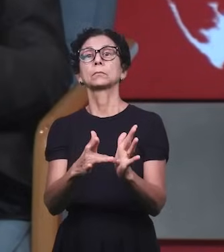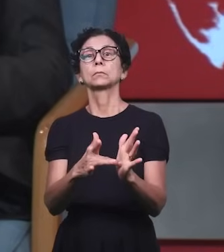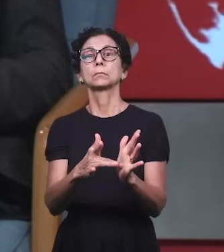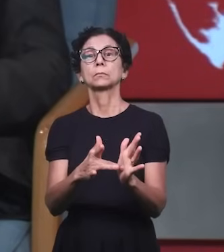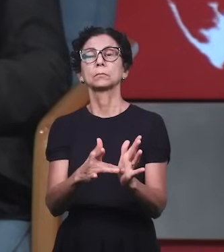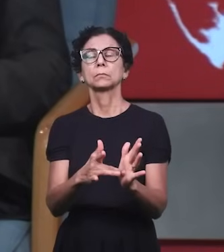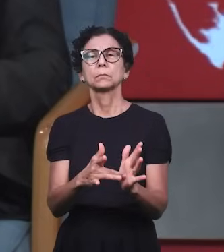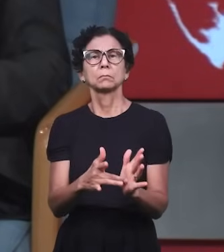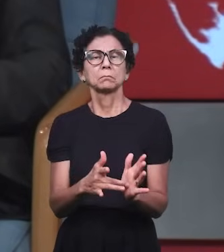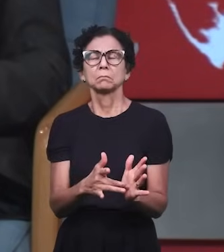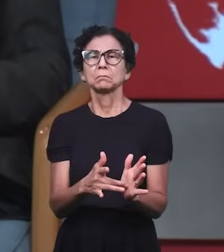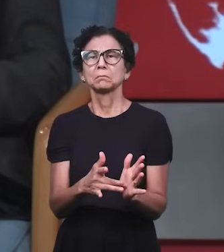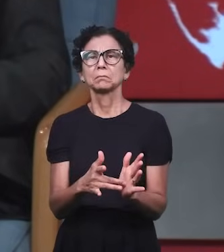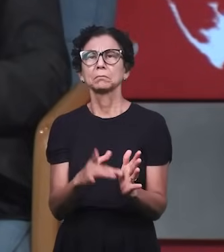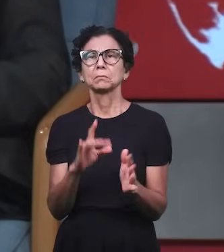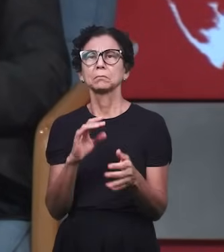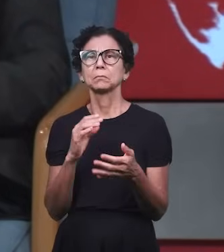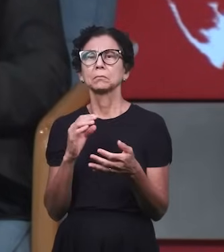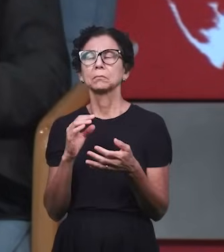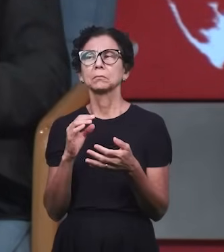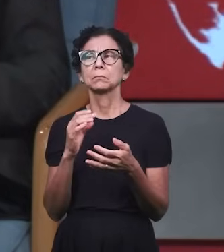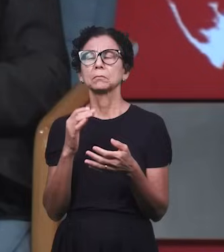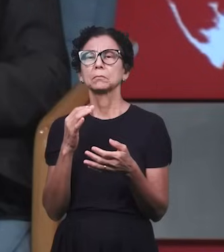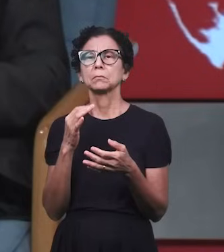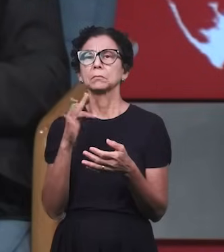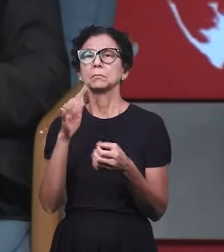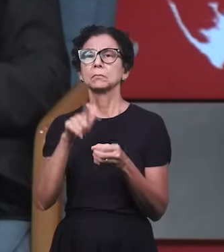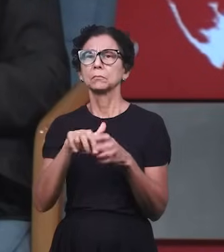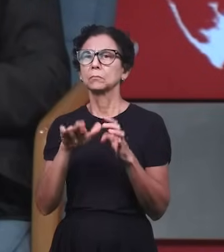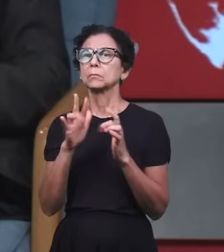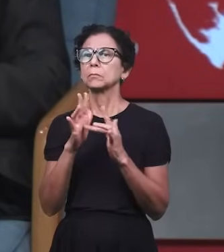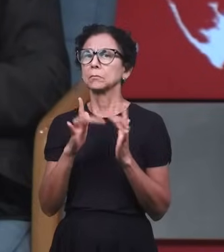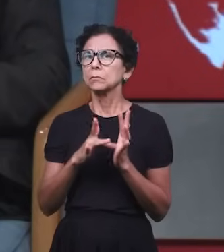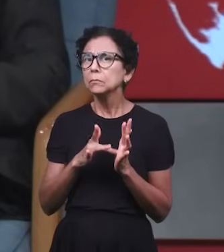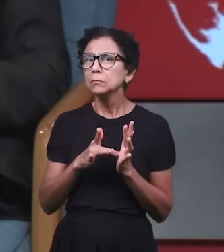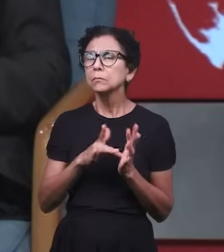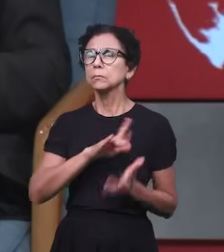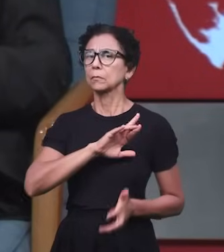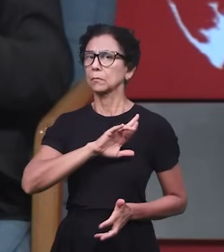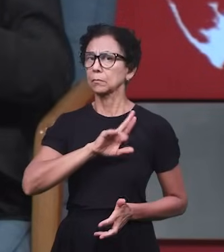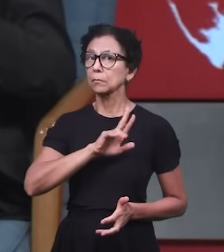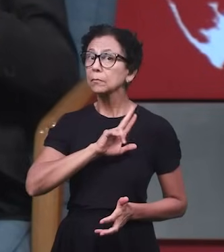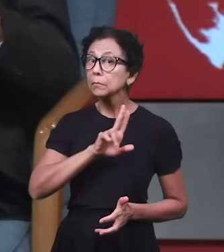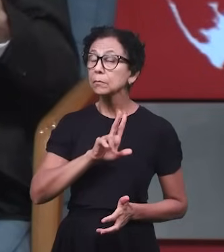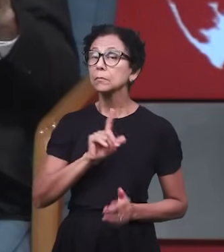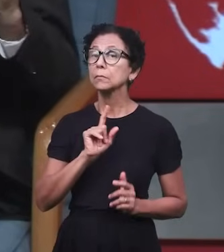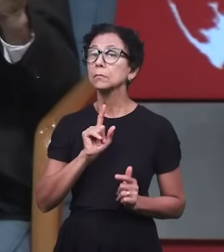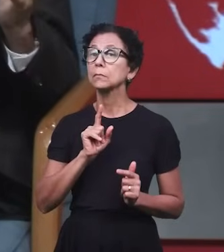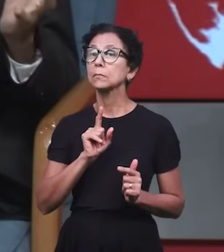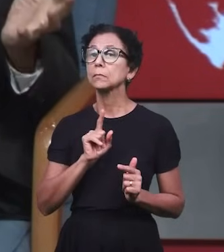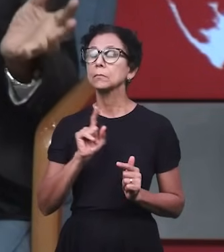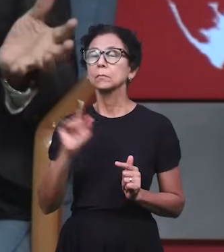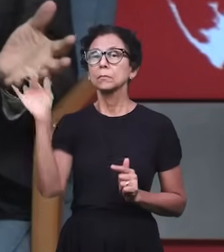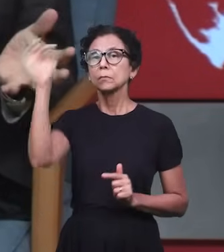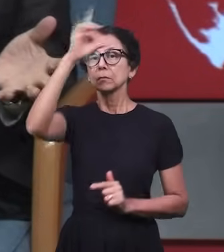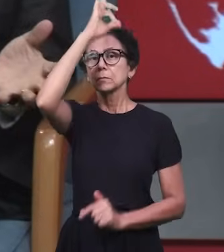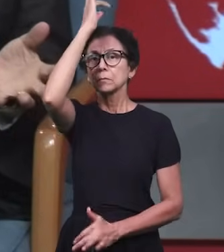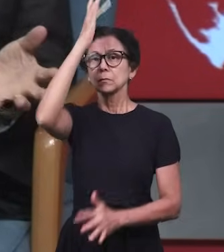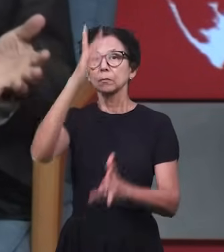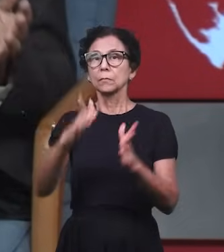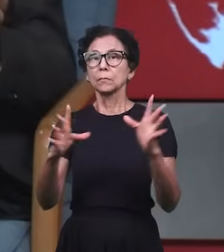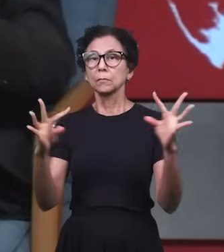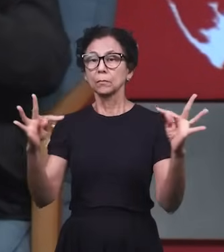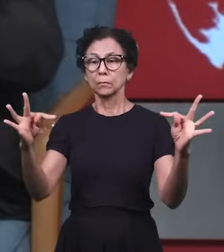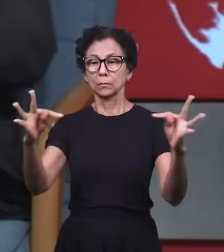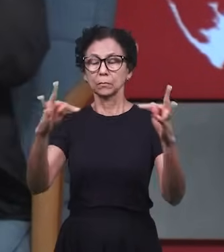converter quando Jesus estiver próximo da sua segunda vida. Não é isso. O Espírito ser derramado sobre toda a